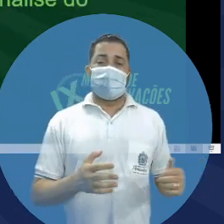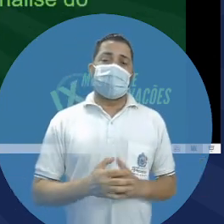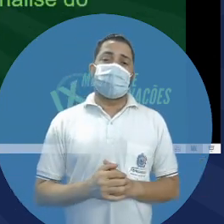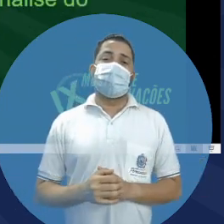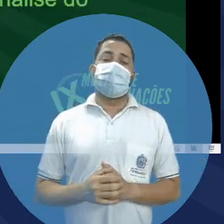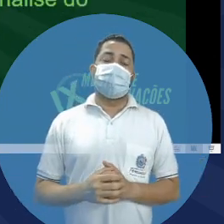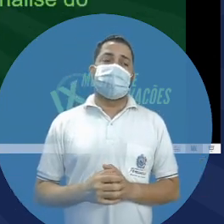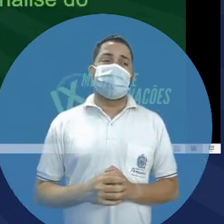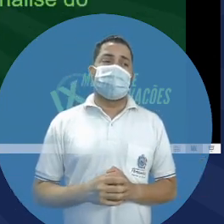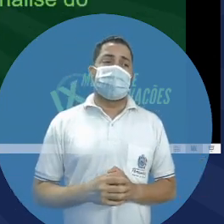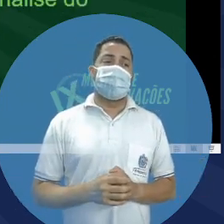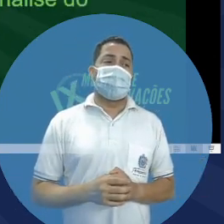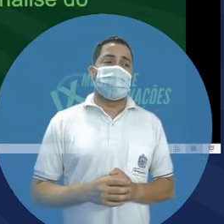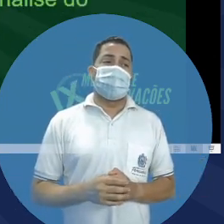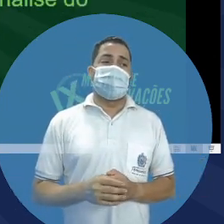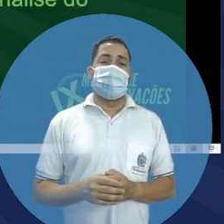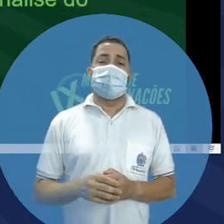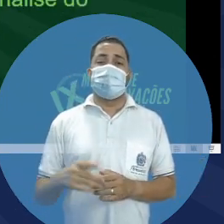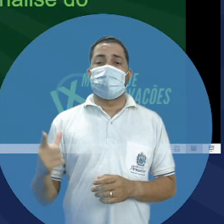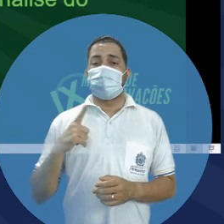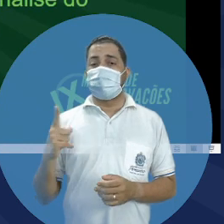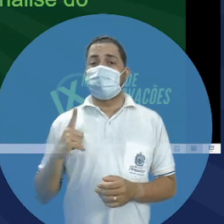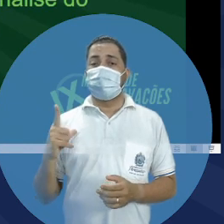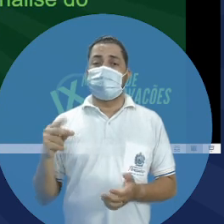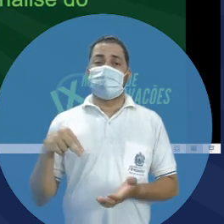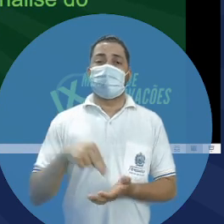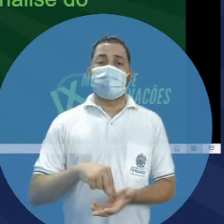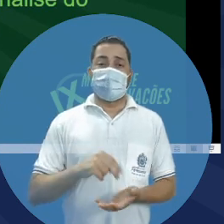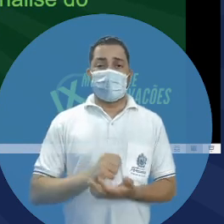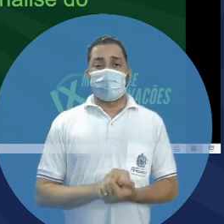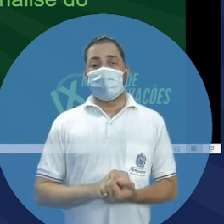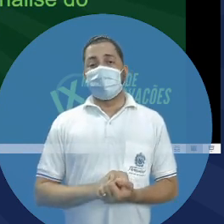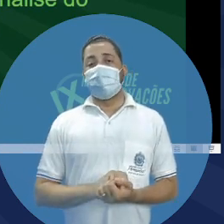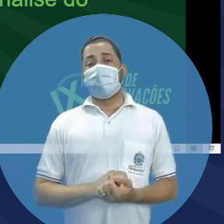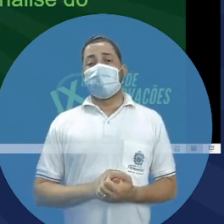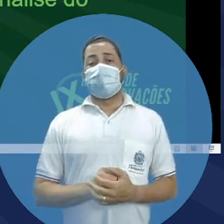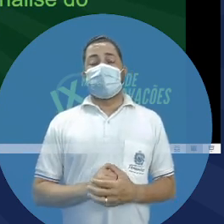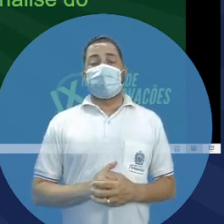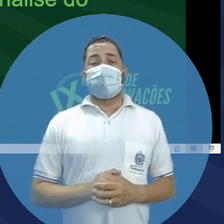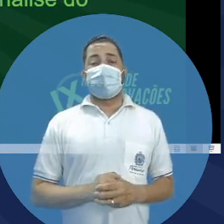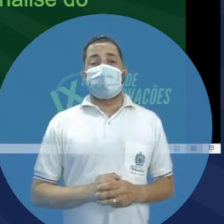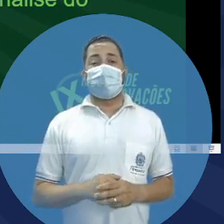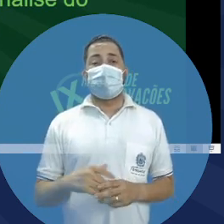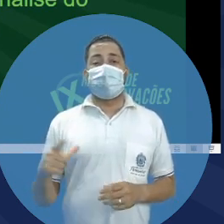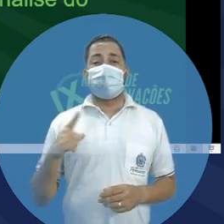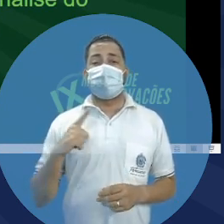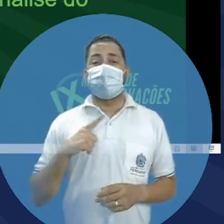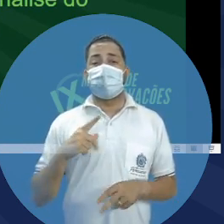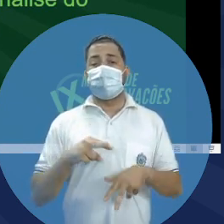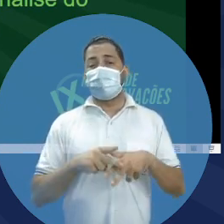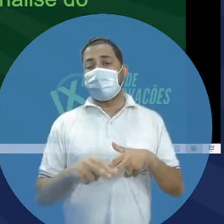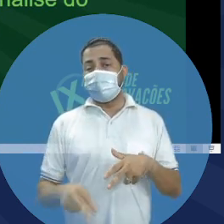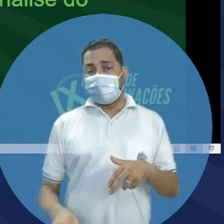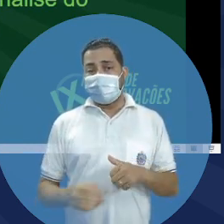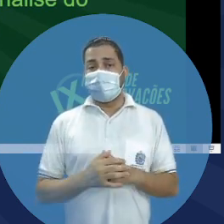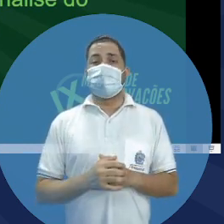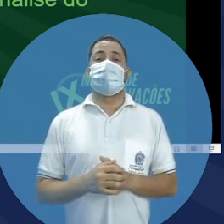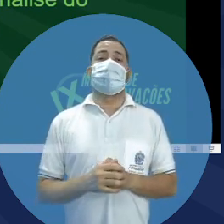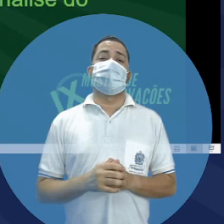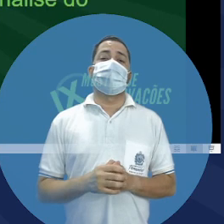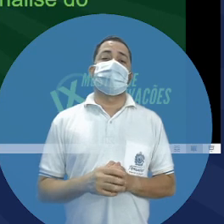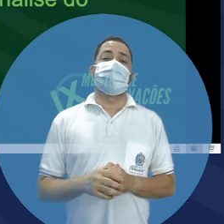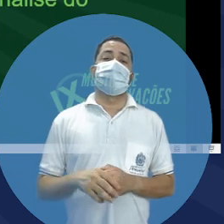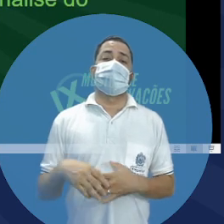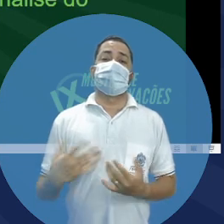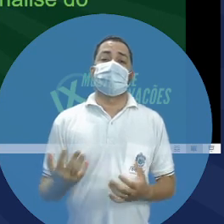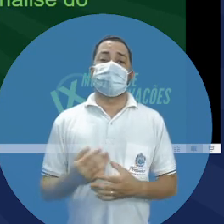A nossa abordagem conceitual, ela utiliza John Scott com gênero, uma categoria útil de análise